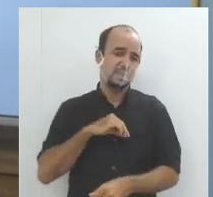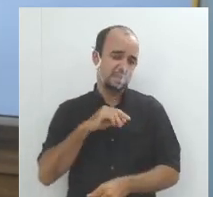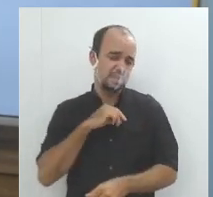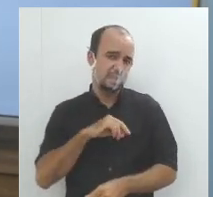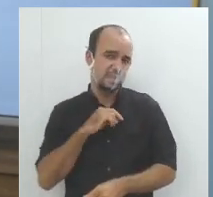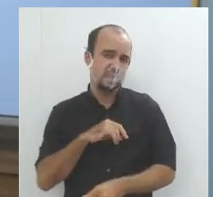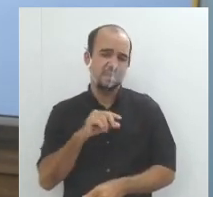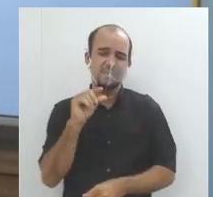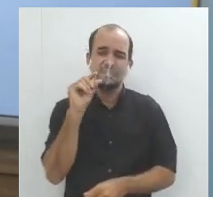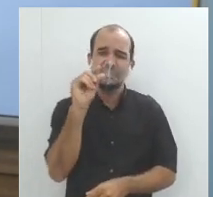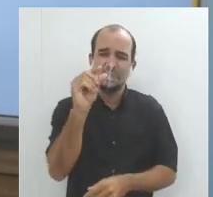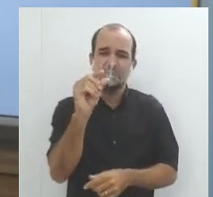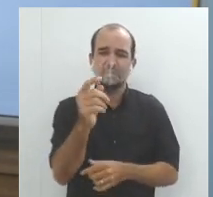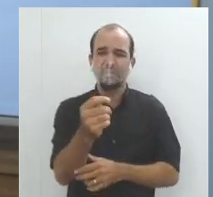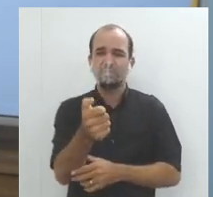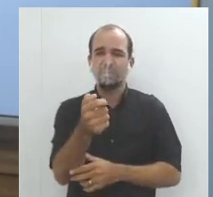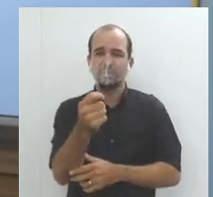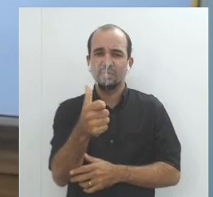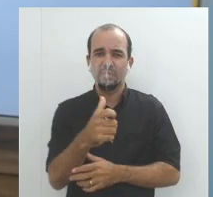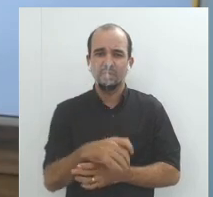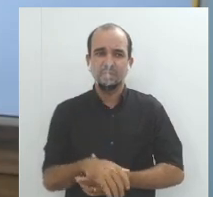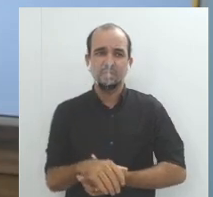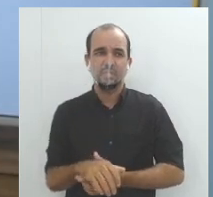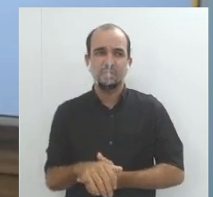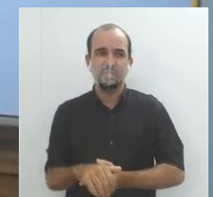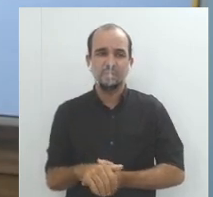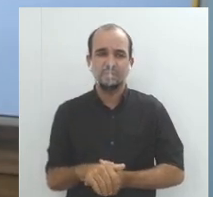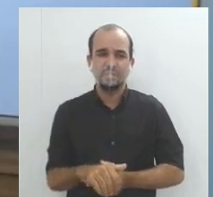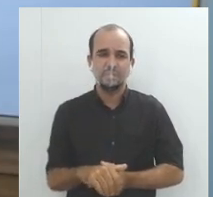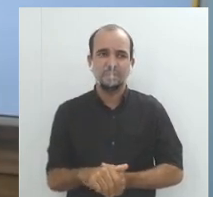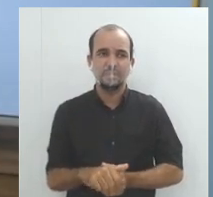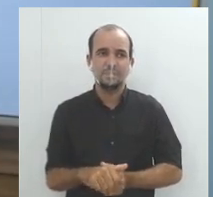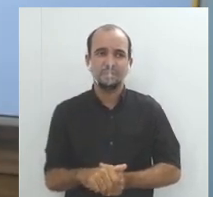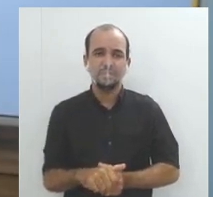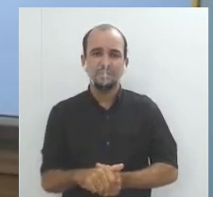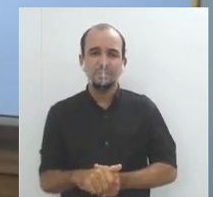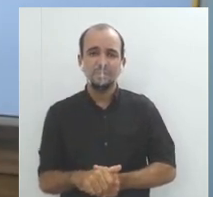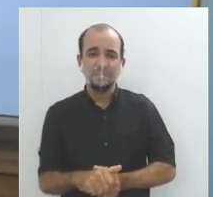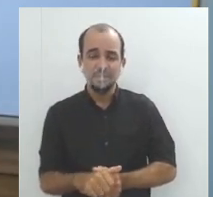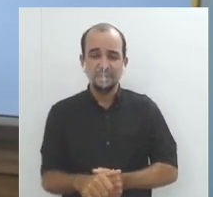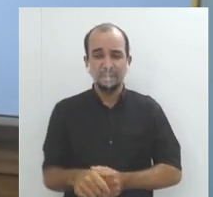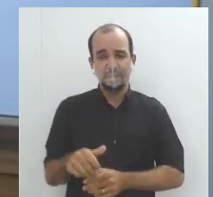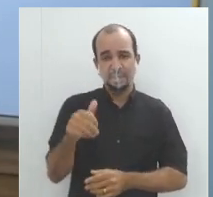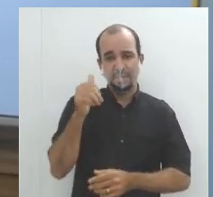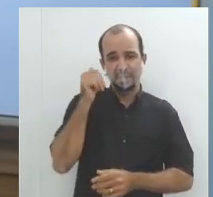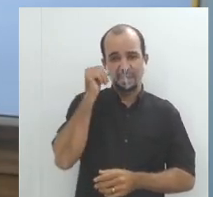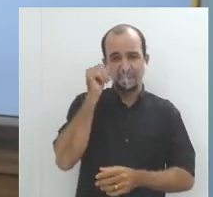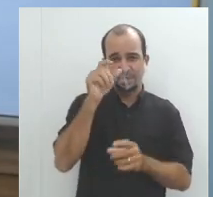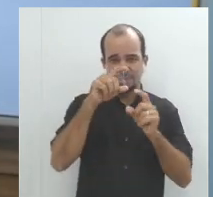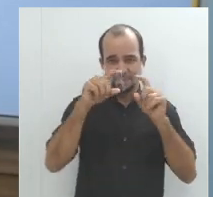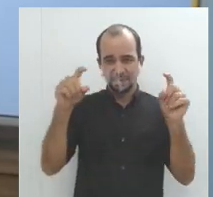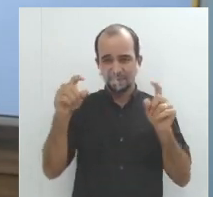Ela ganha pouco. Quando eu digo ela ganha